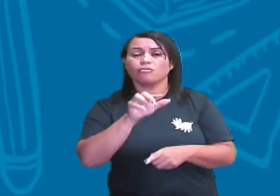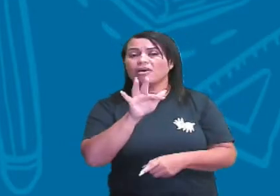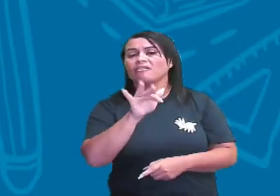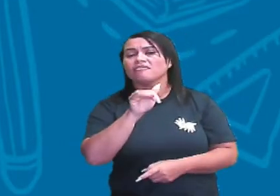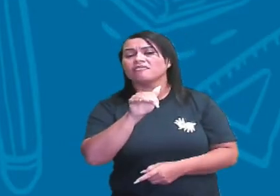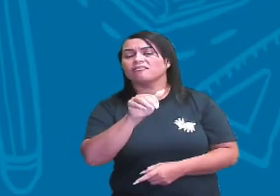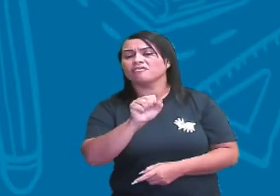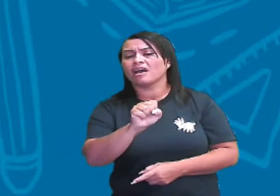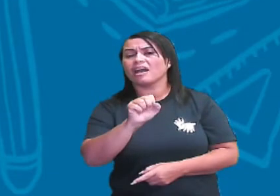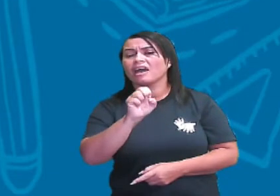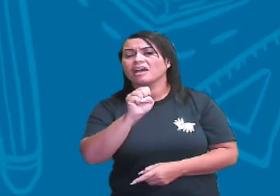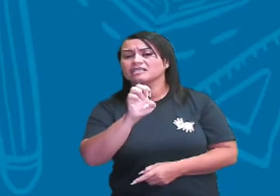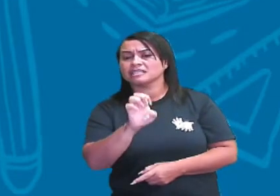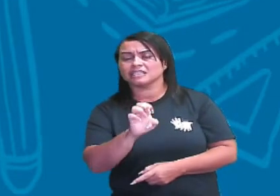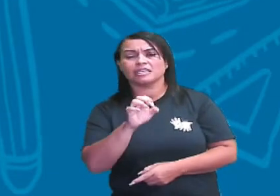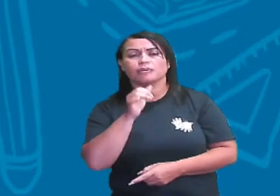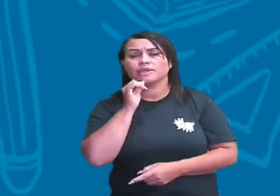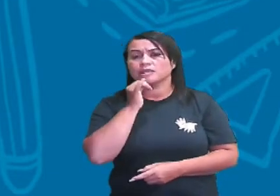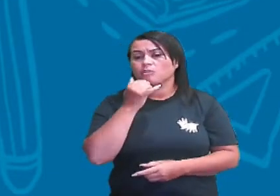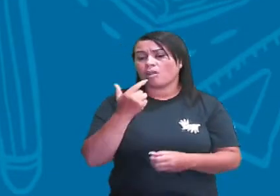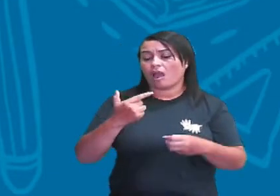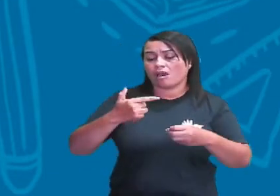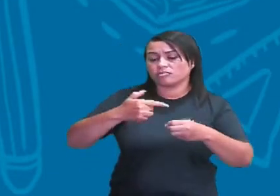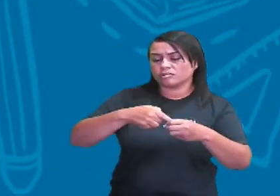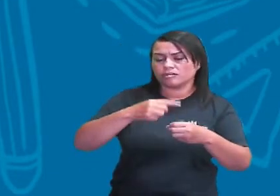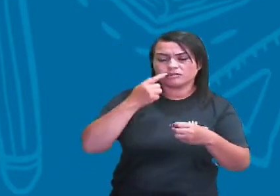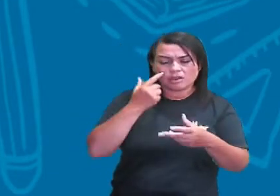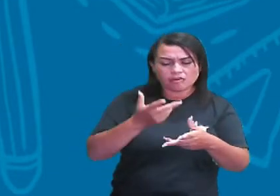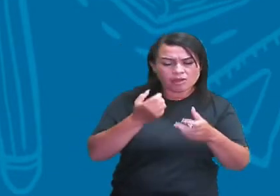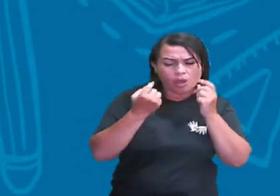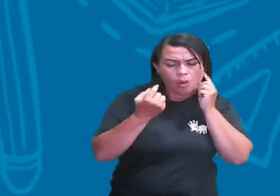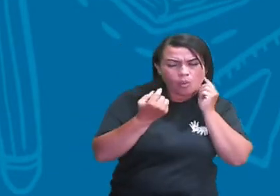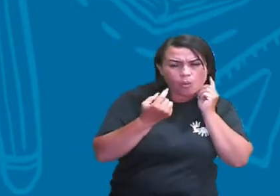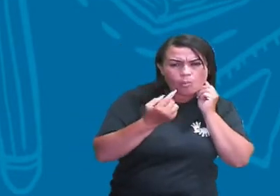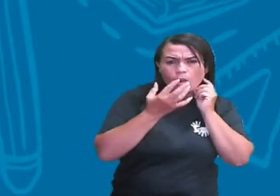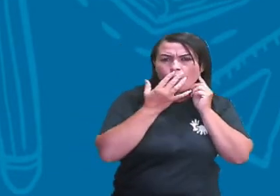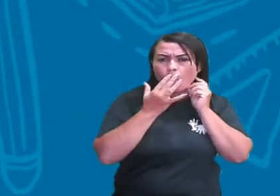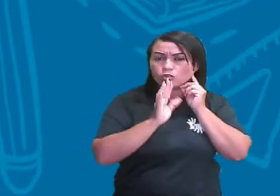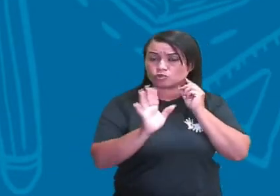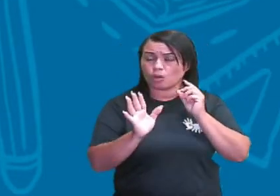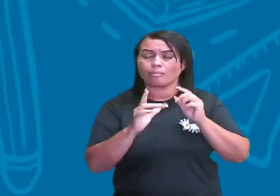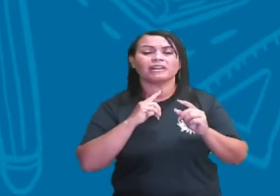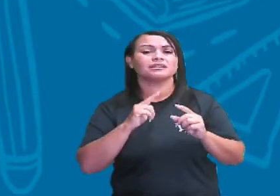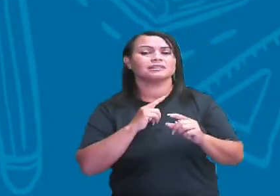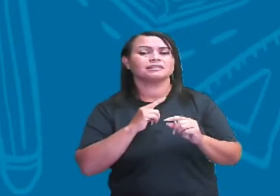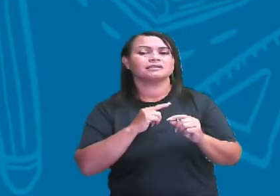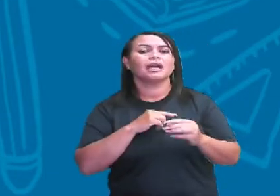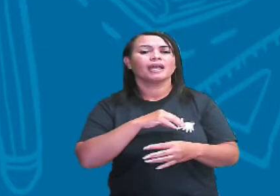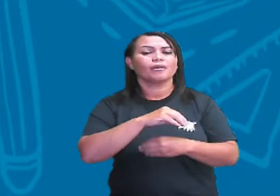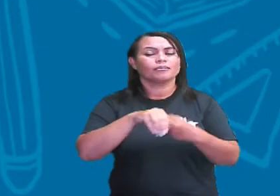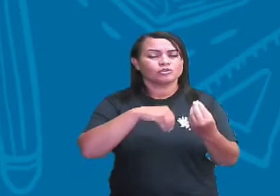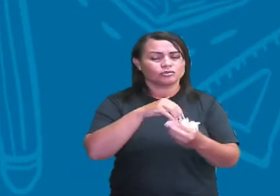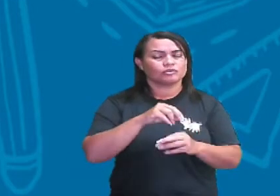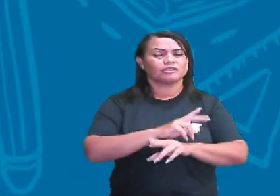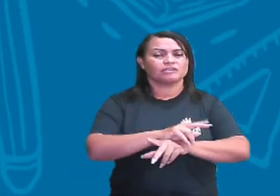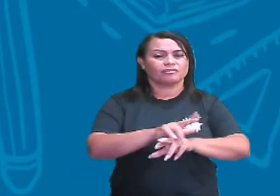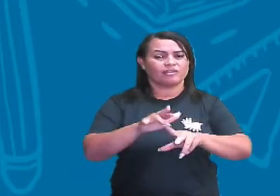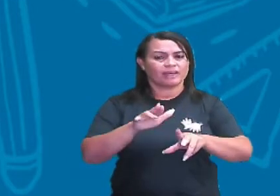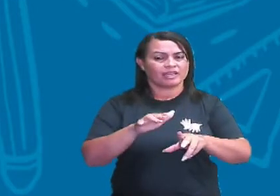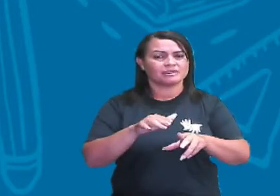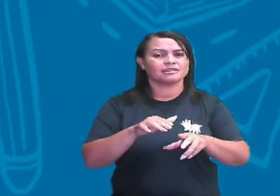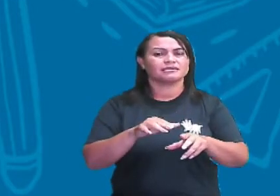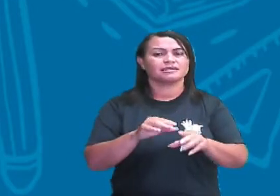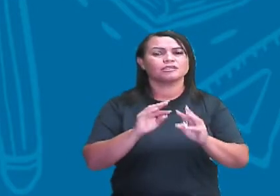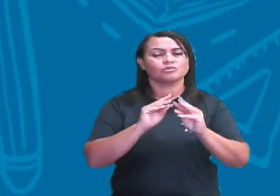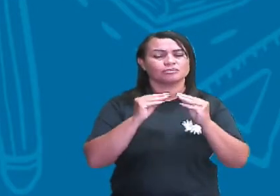observa somente uma única fase, uniforme, uma única cor, mas que ela é formada de diversas substâncias, então ela é uma